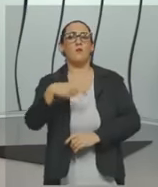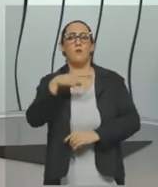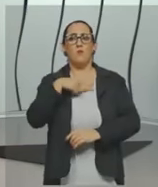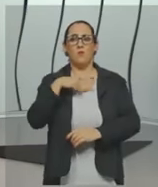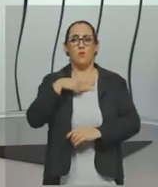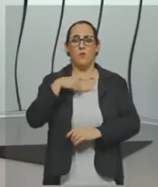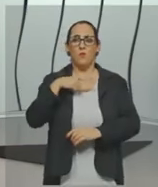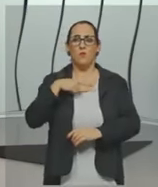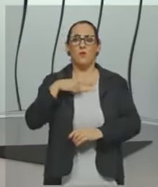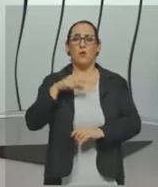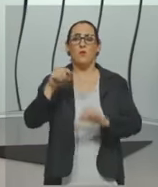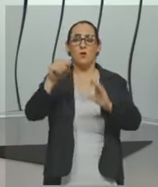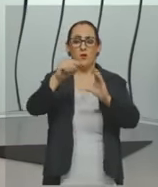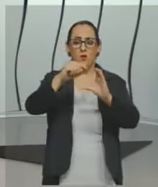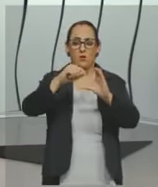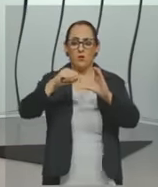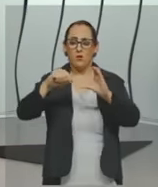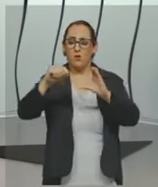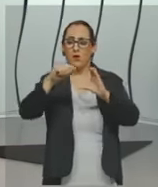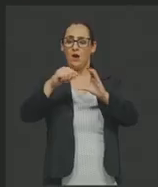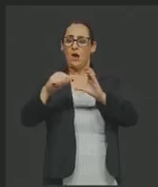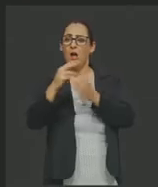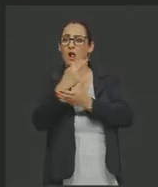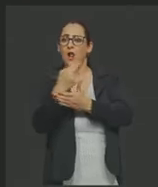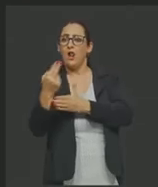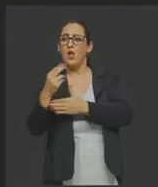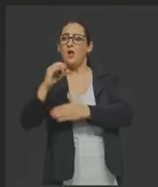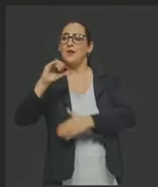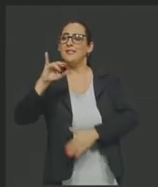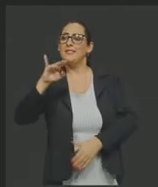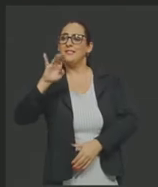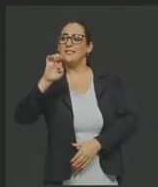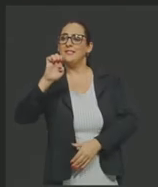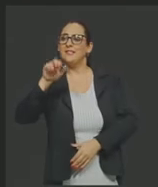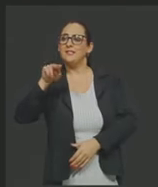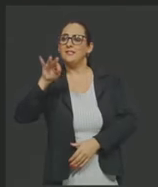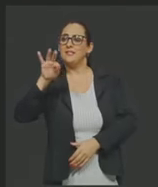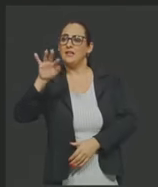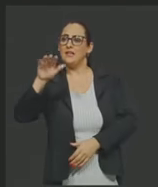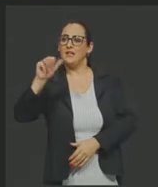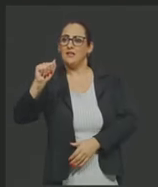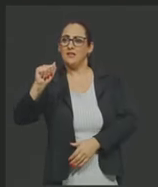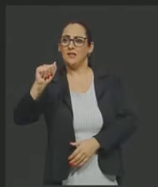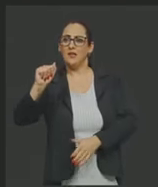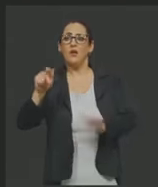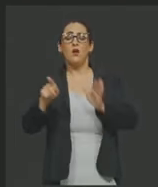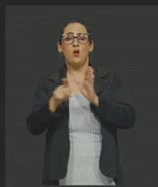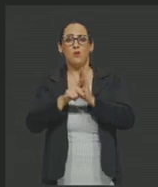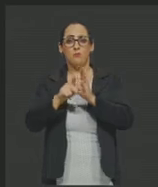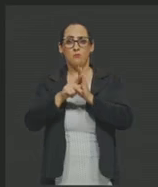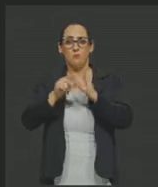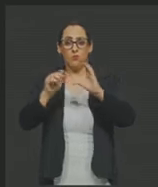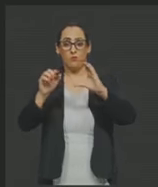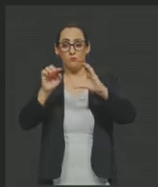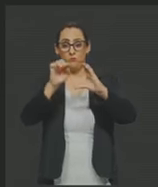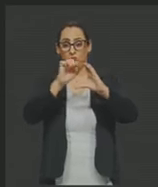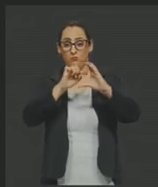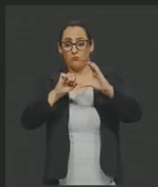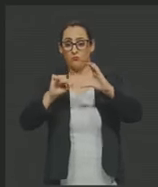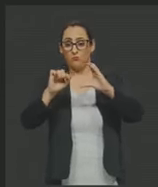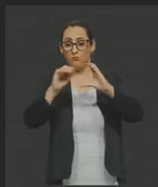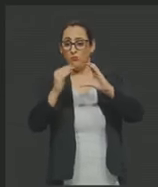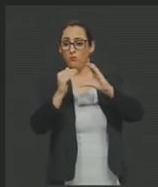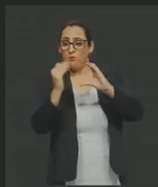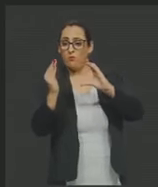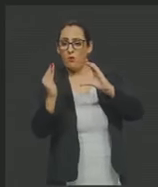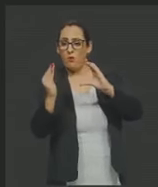substância cinzenta, que está aqui na periferia aqui do cérebro, tá? Nessa porção tem mais também